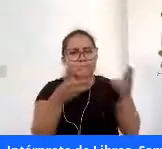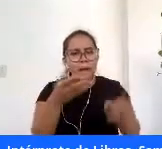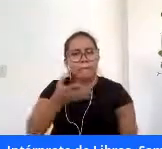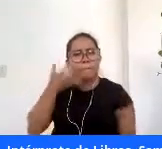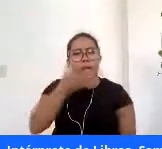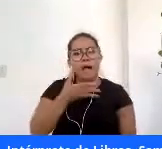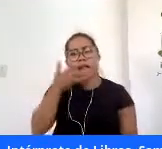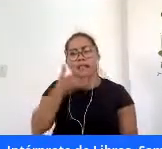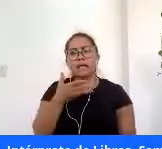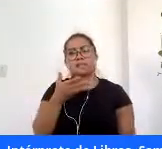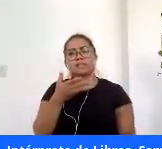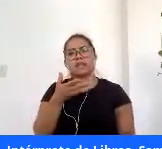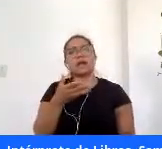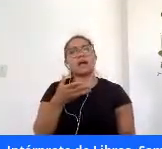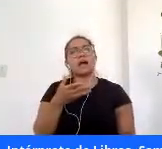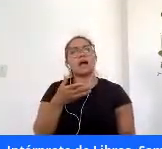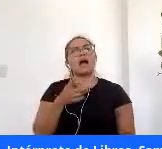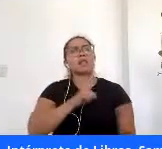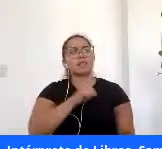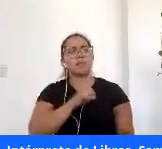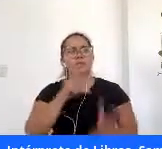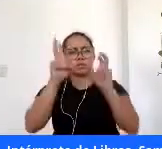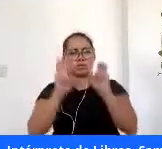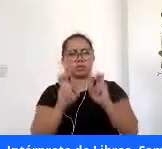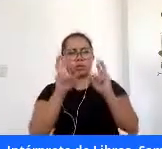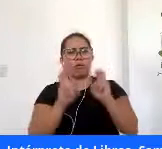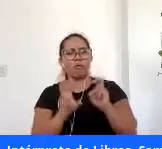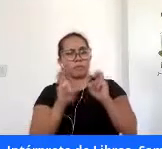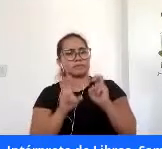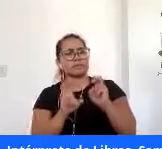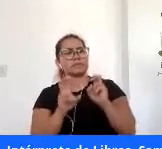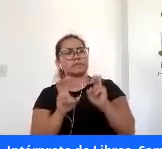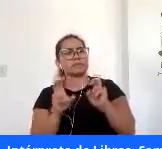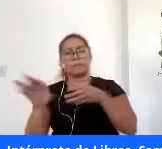também, que vão acabar abordando também sobre esse termo,